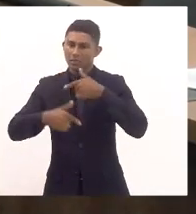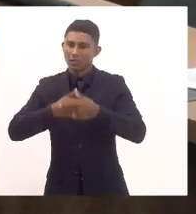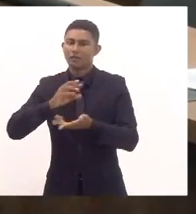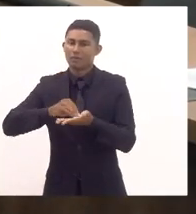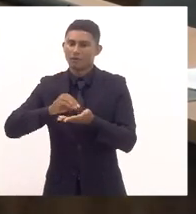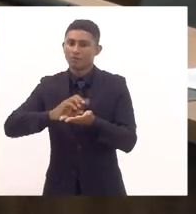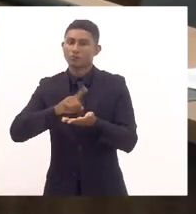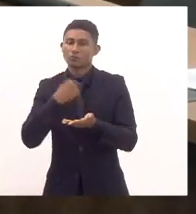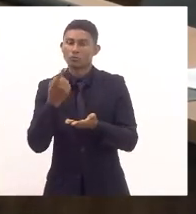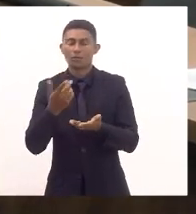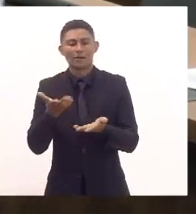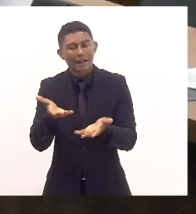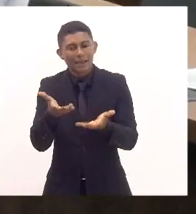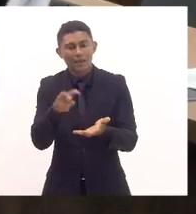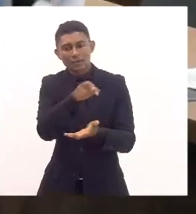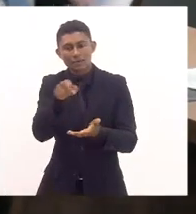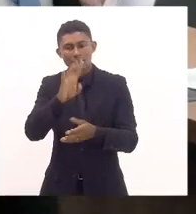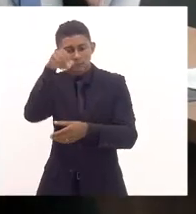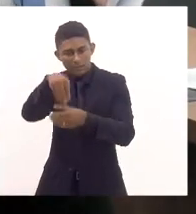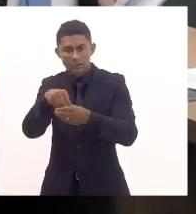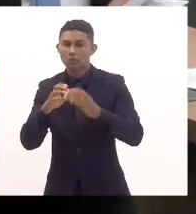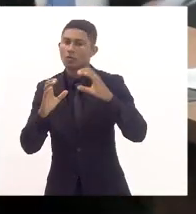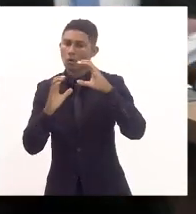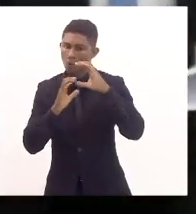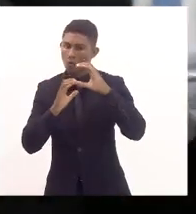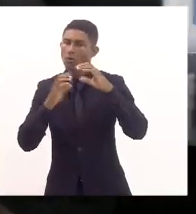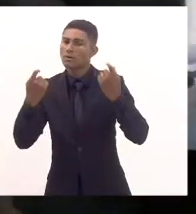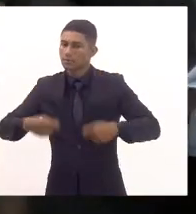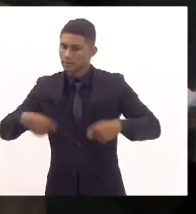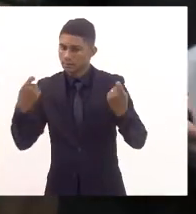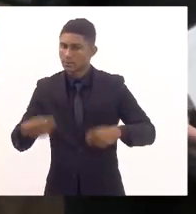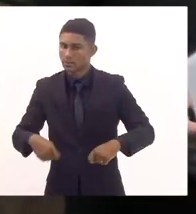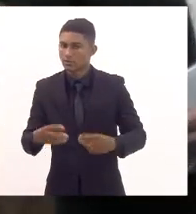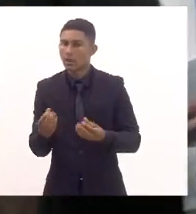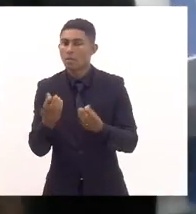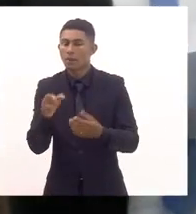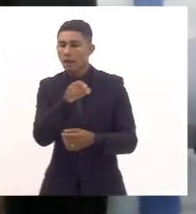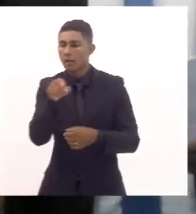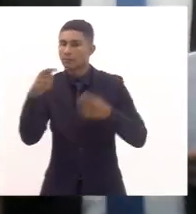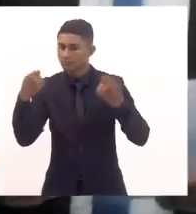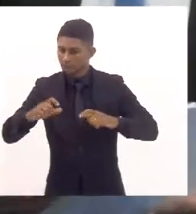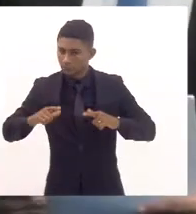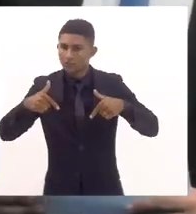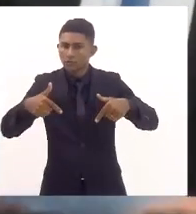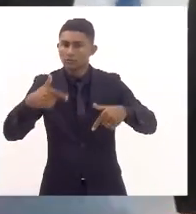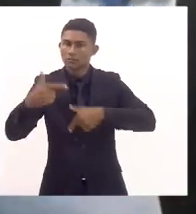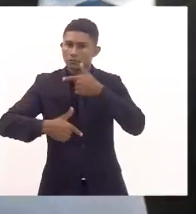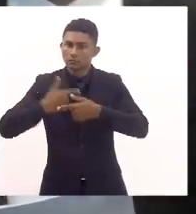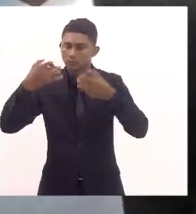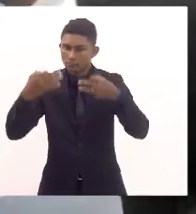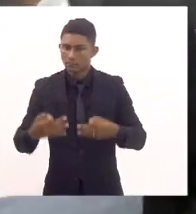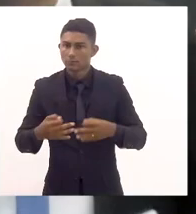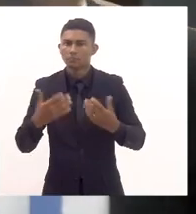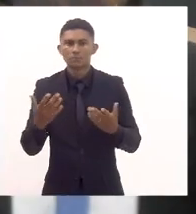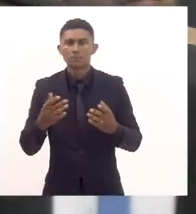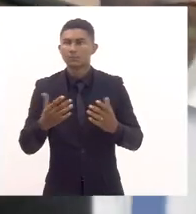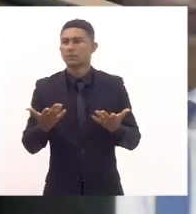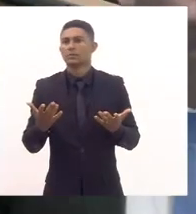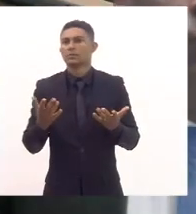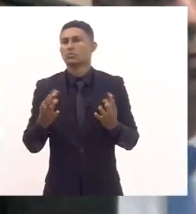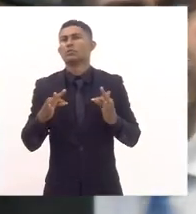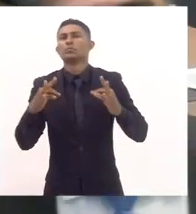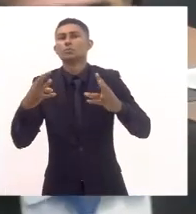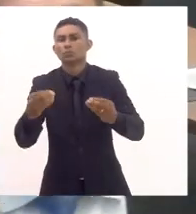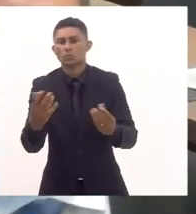tenha concurso público tem uma estruturação da agência para Que ela possa minimamente tentar cumprir o seu papel mas diante das circunstâncias todos que a gente